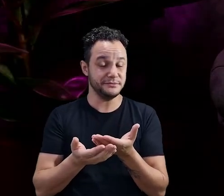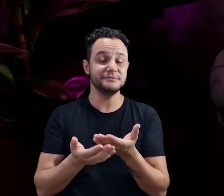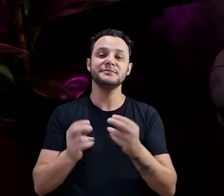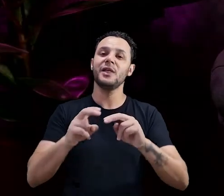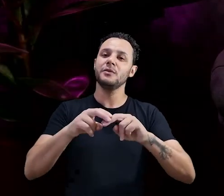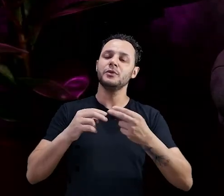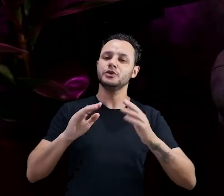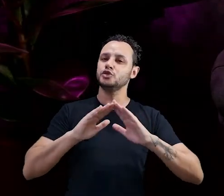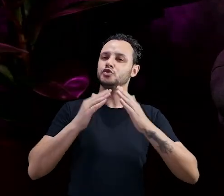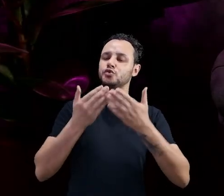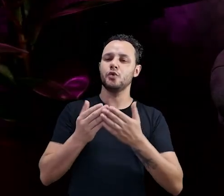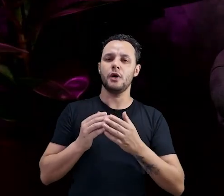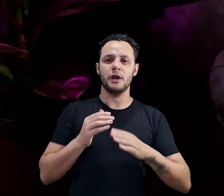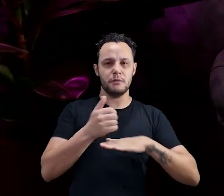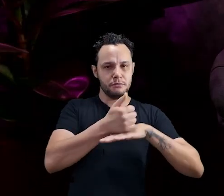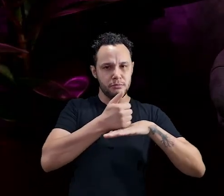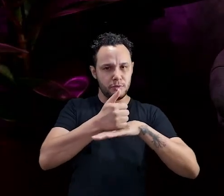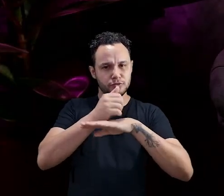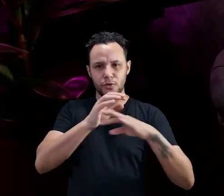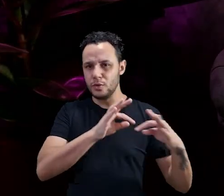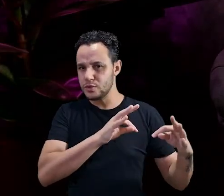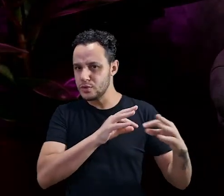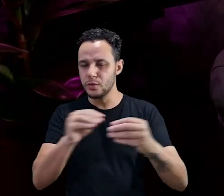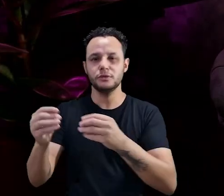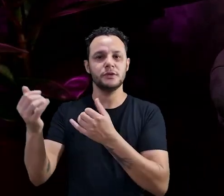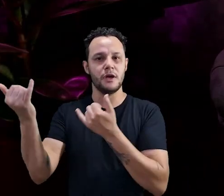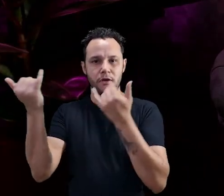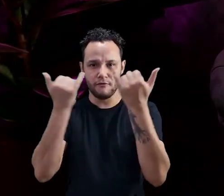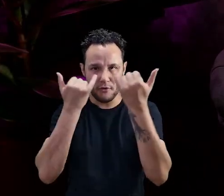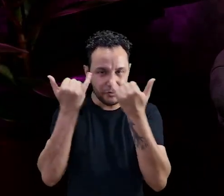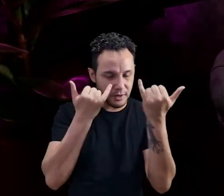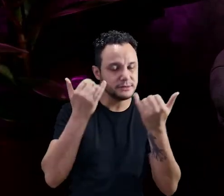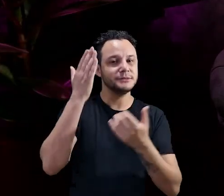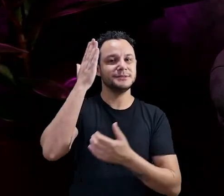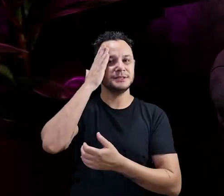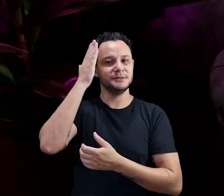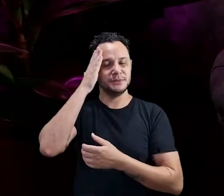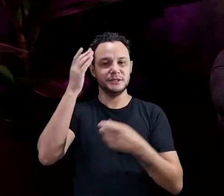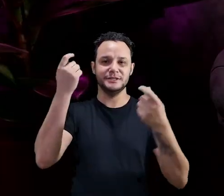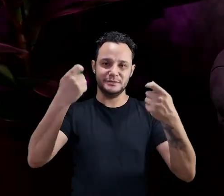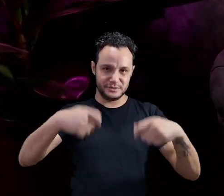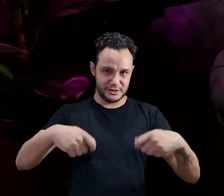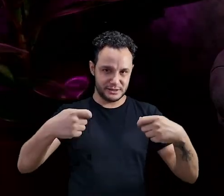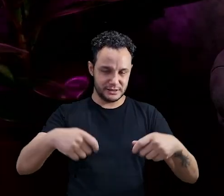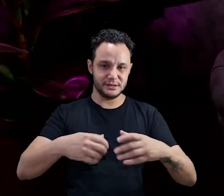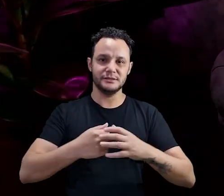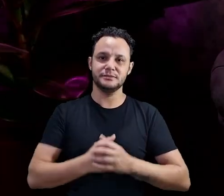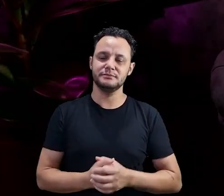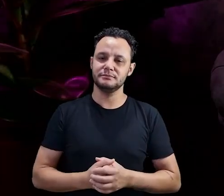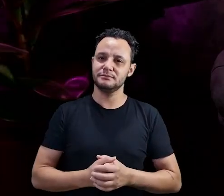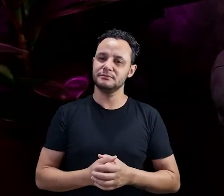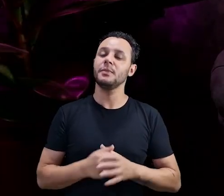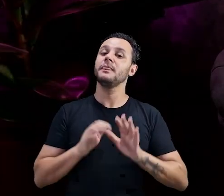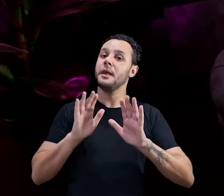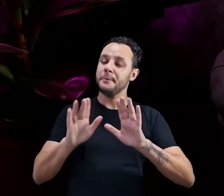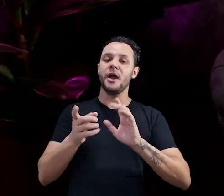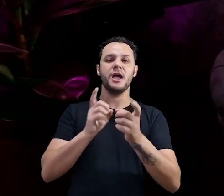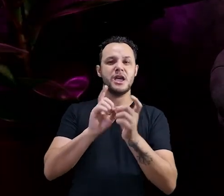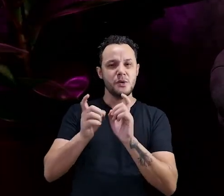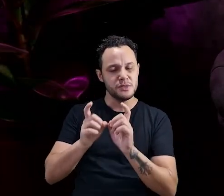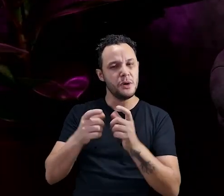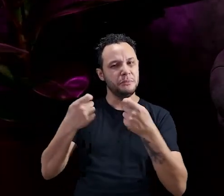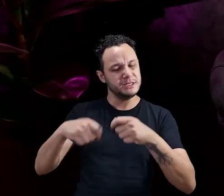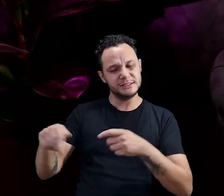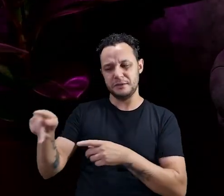traz junto. Então, toda a equipe escolar precisa saber disso, mas claro que as reuniões são mais frequentes, devem ser mais frequentes